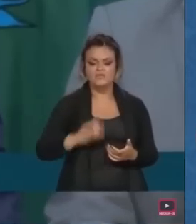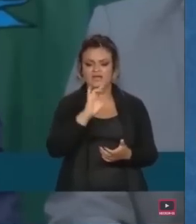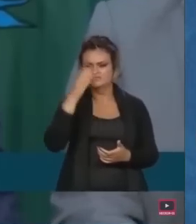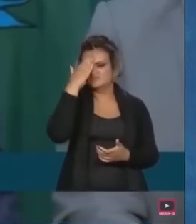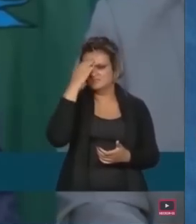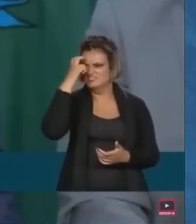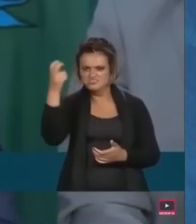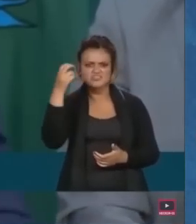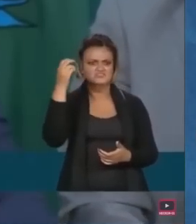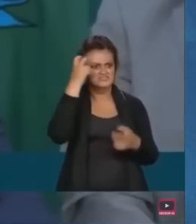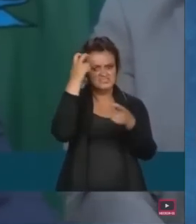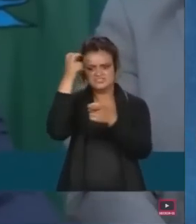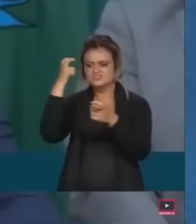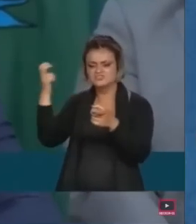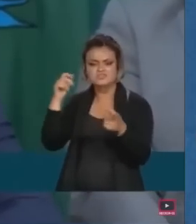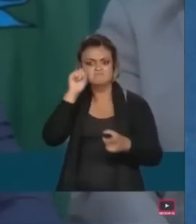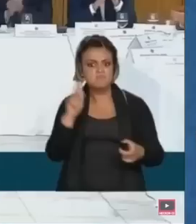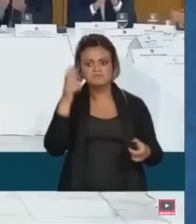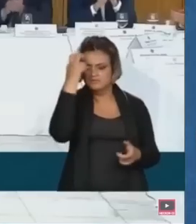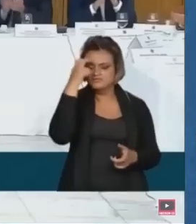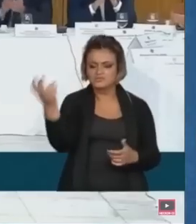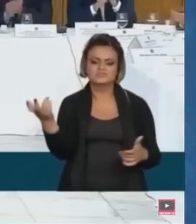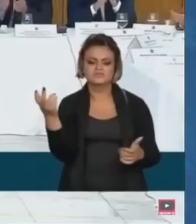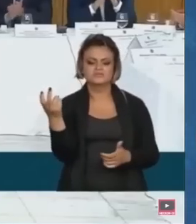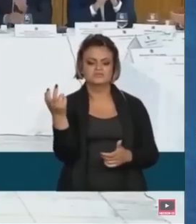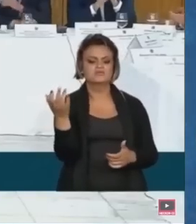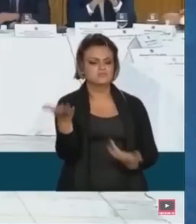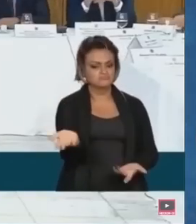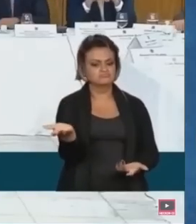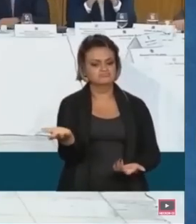mais sabido que o outro, cada um mais esperto que o outro. Ou seja,